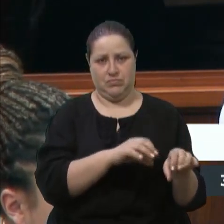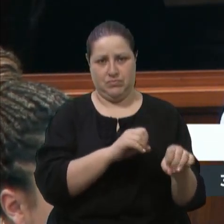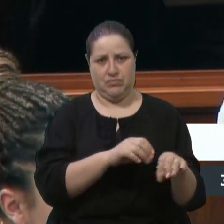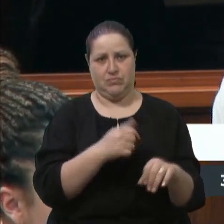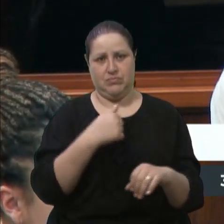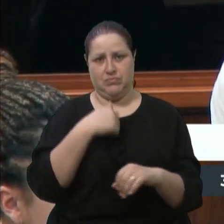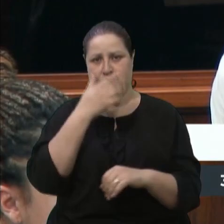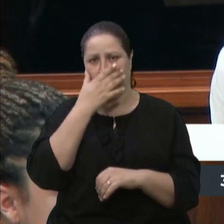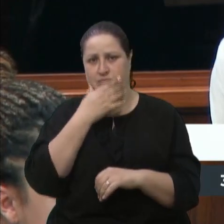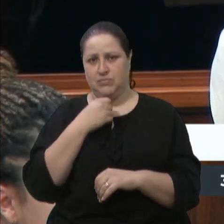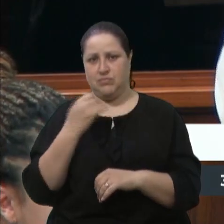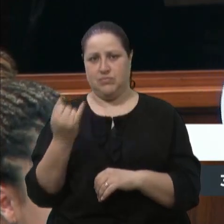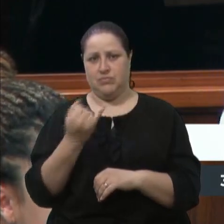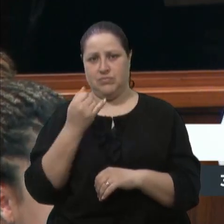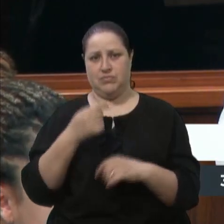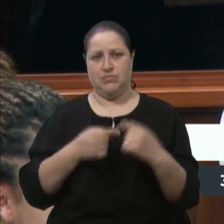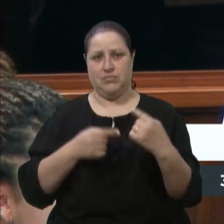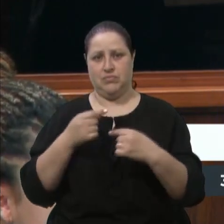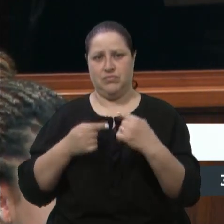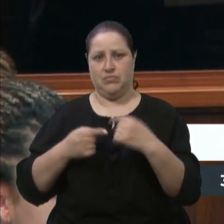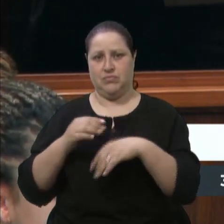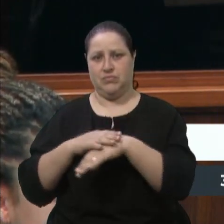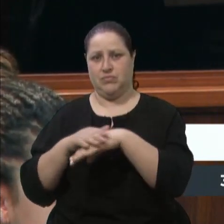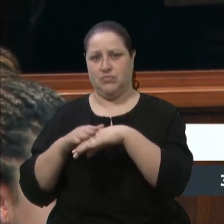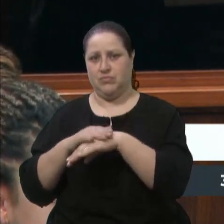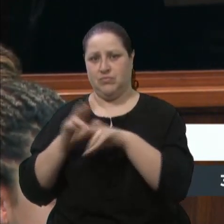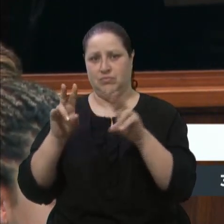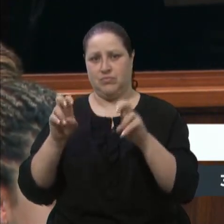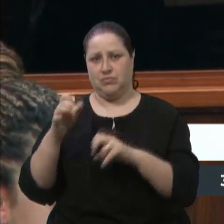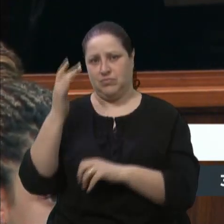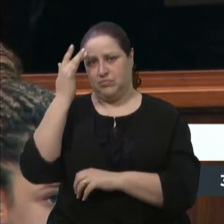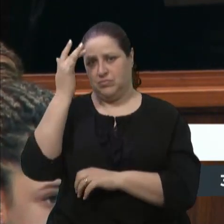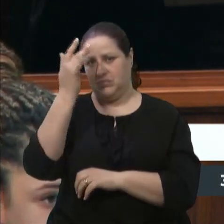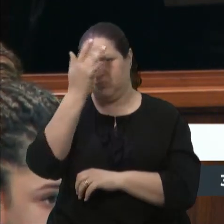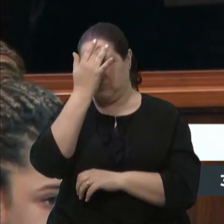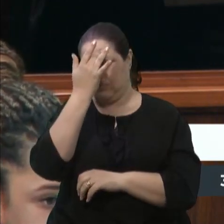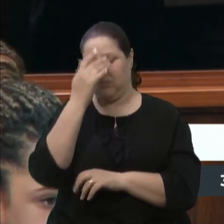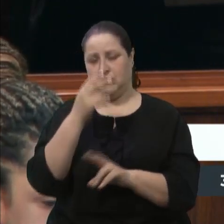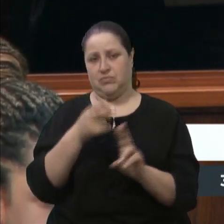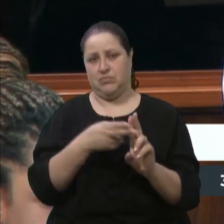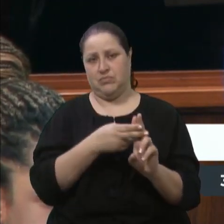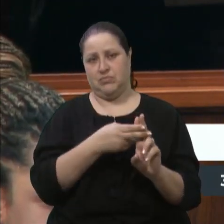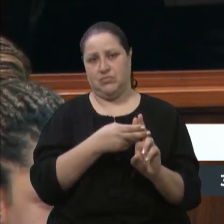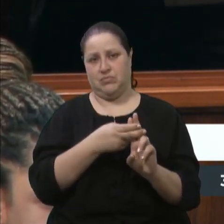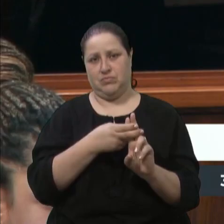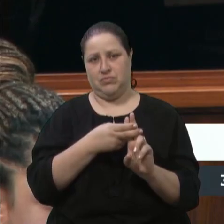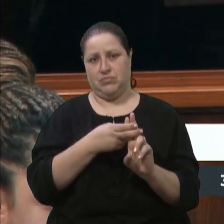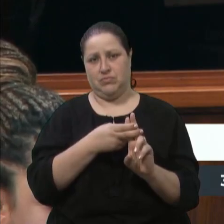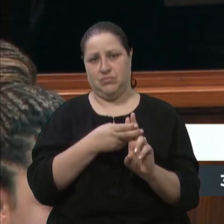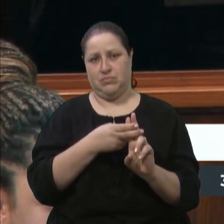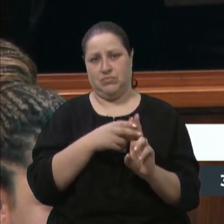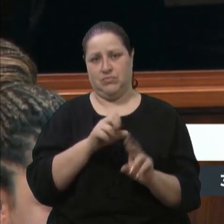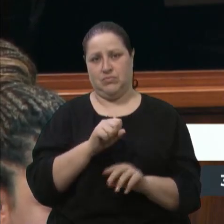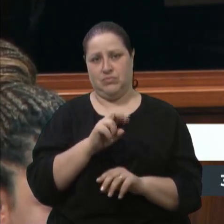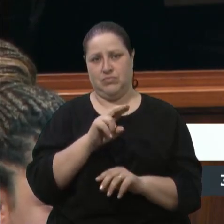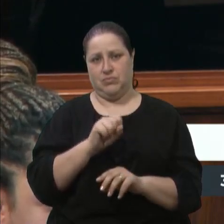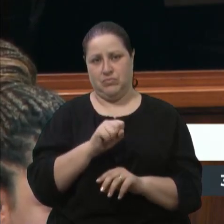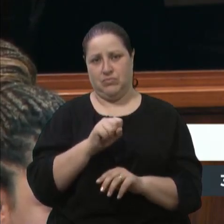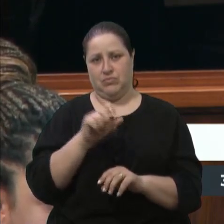acho importante a gente discutir a saúde mental, né? O SUS, para que esses trabalhadores possam ter